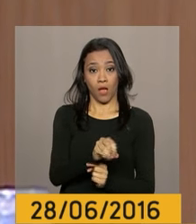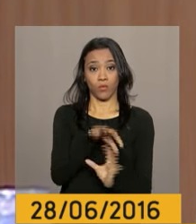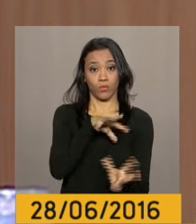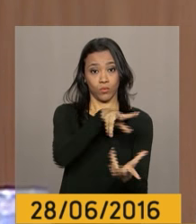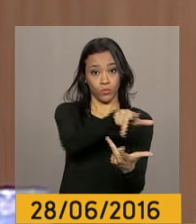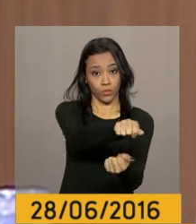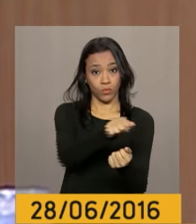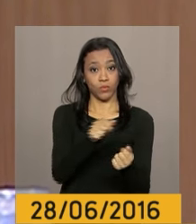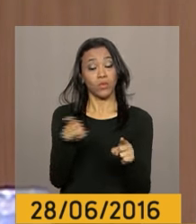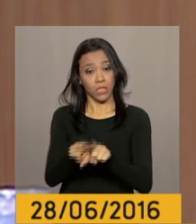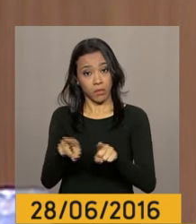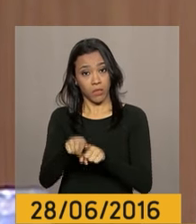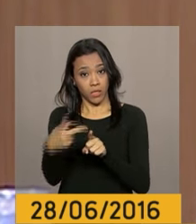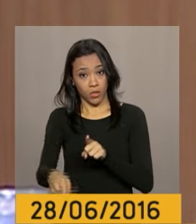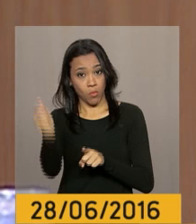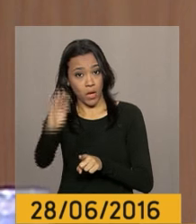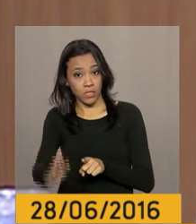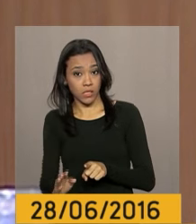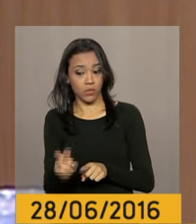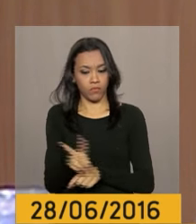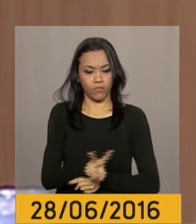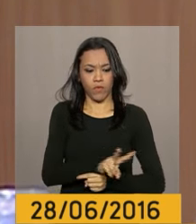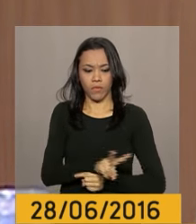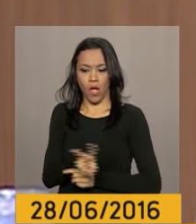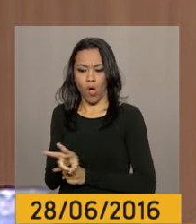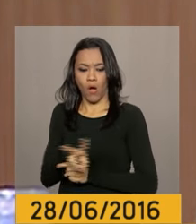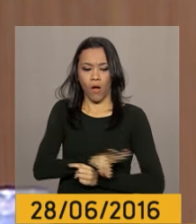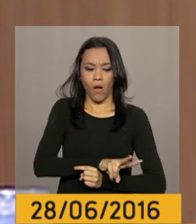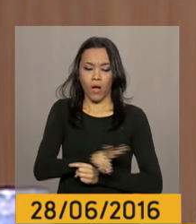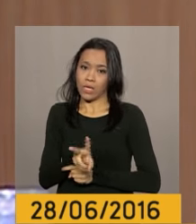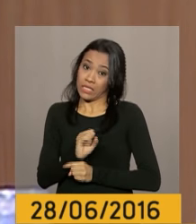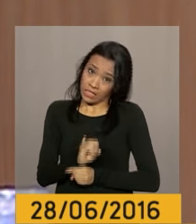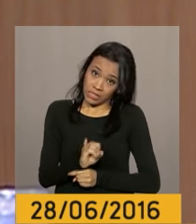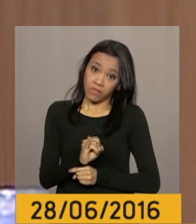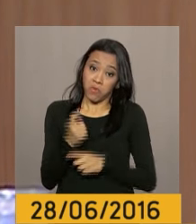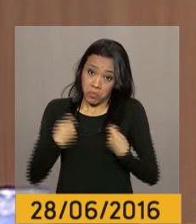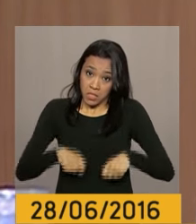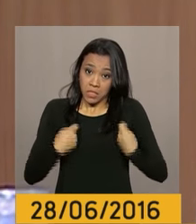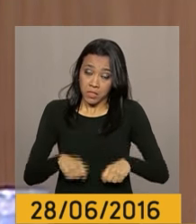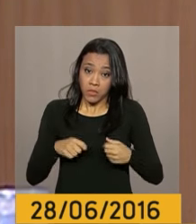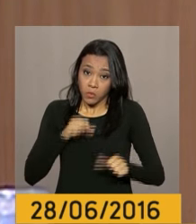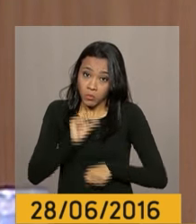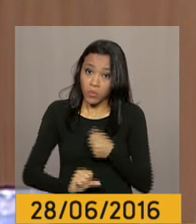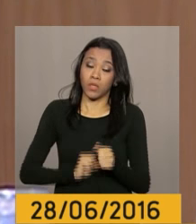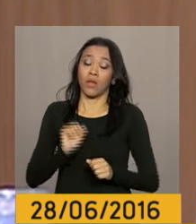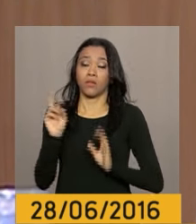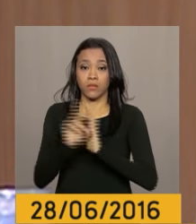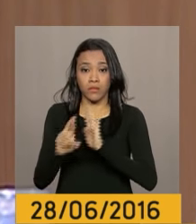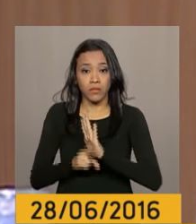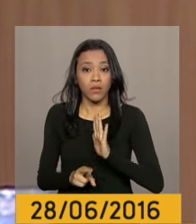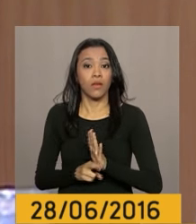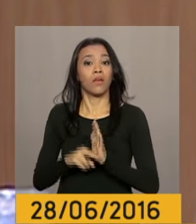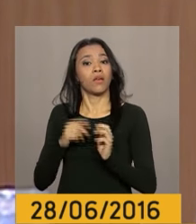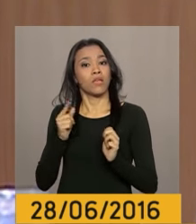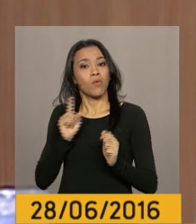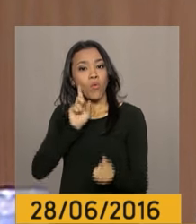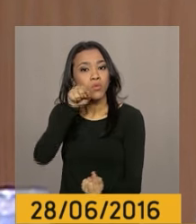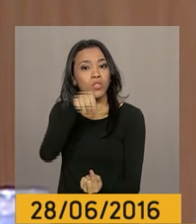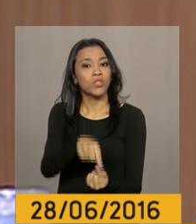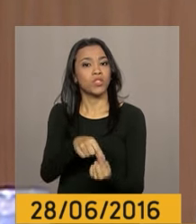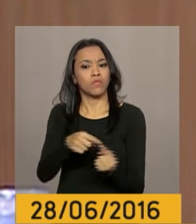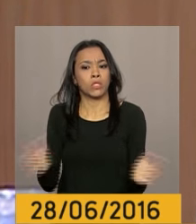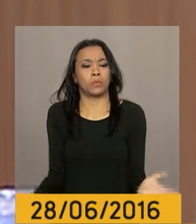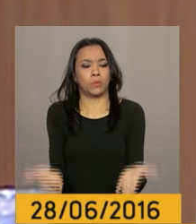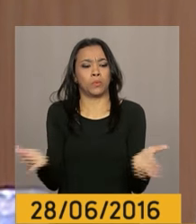e, caso seja necessário, adotaremos as medidas adequadas para manter o funcionamento normal dos